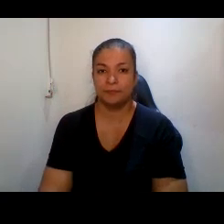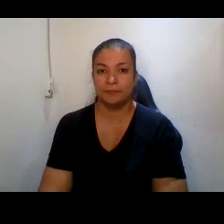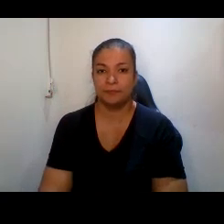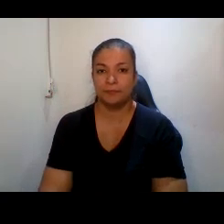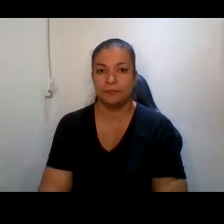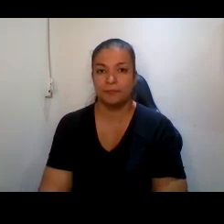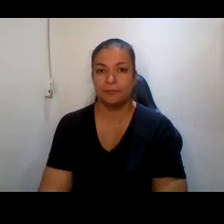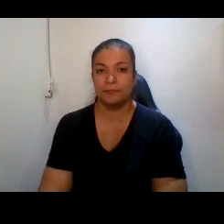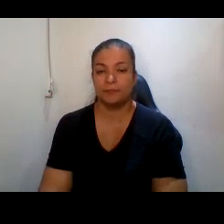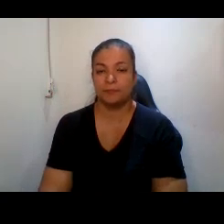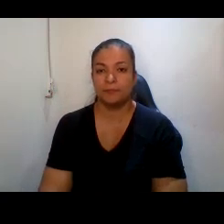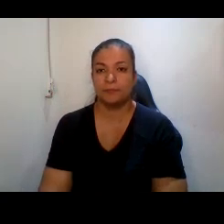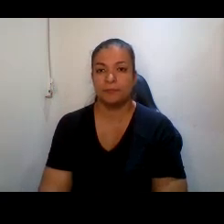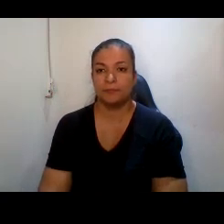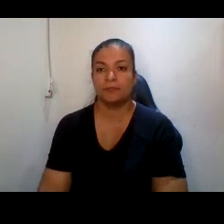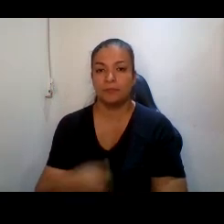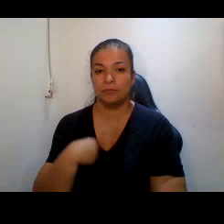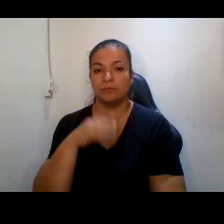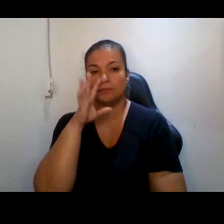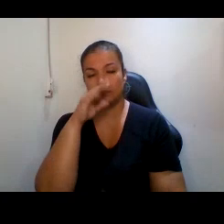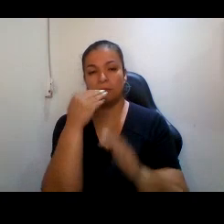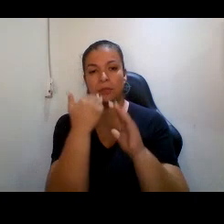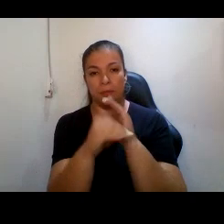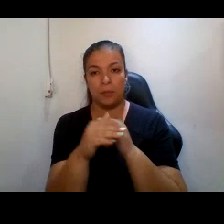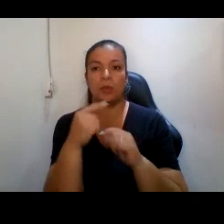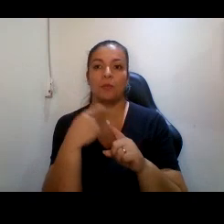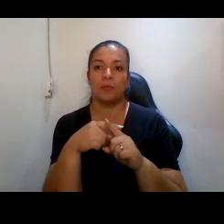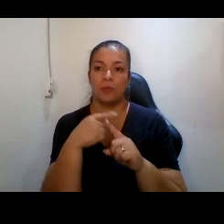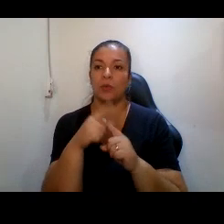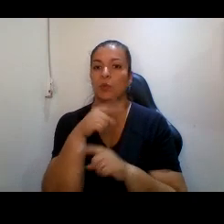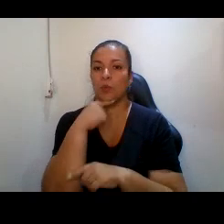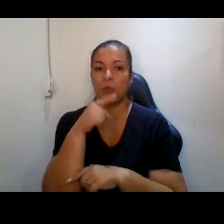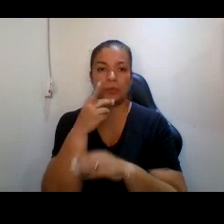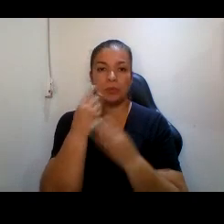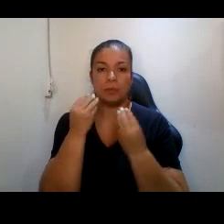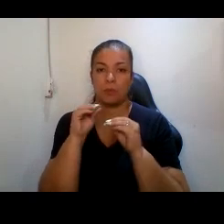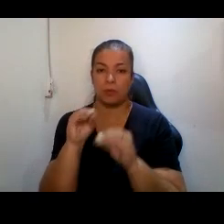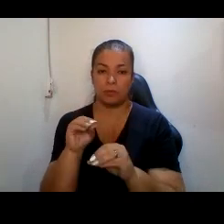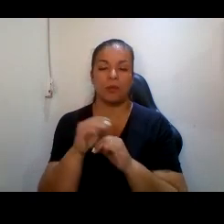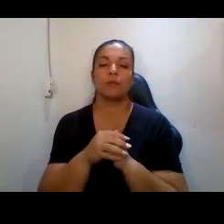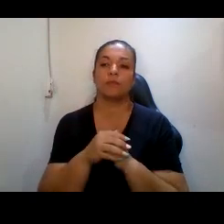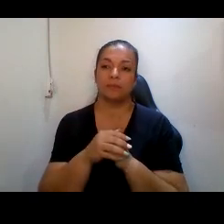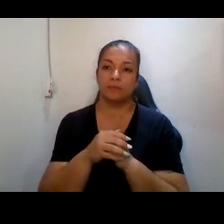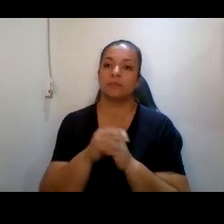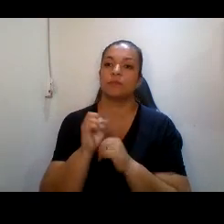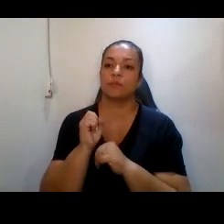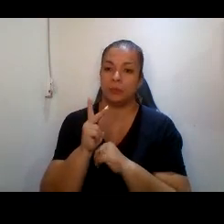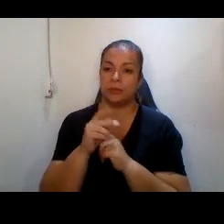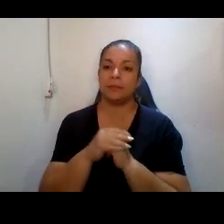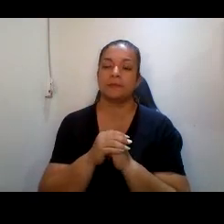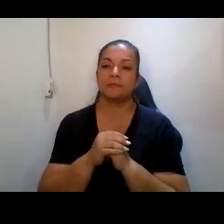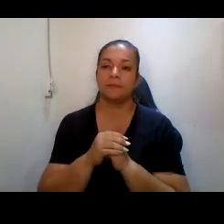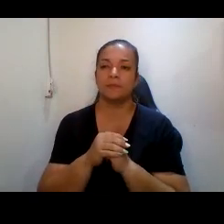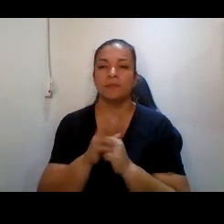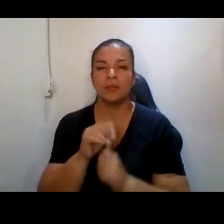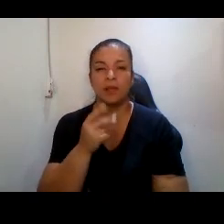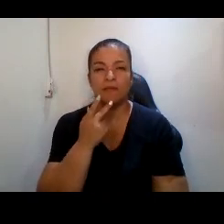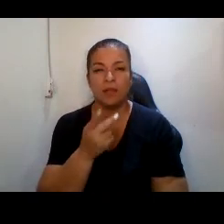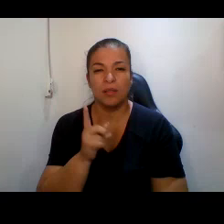vou insistir em enviar novamente por e-mail, pois não consegui inserir o documento no e-mail. Tá, aí, quem é que está falando aqui